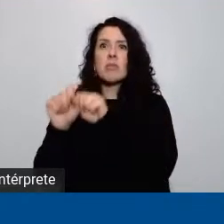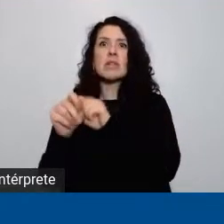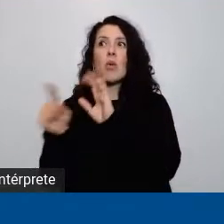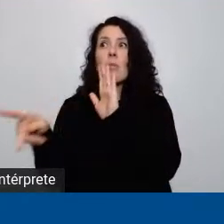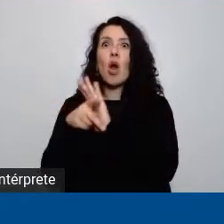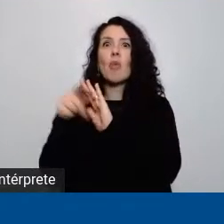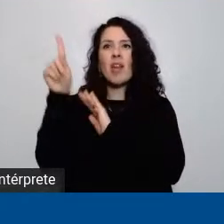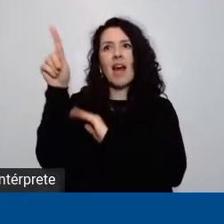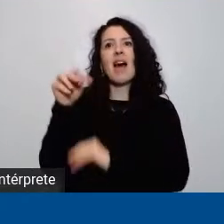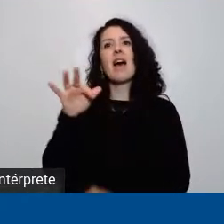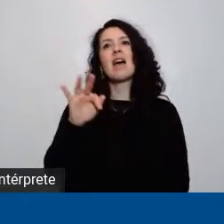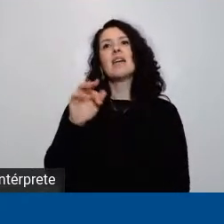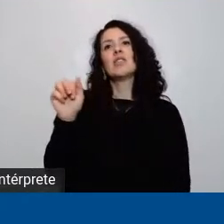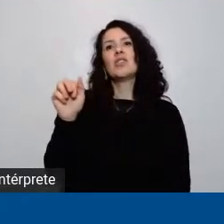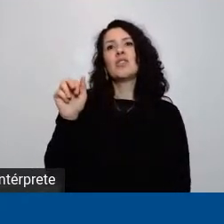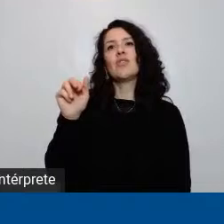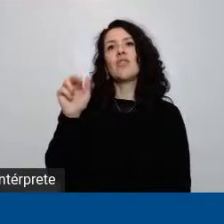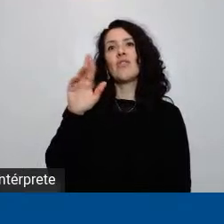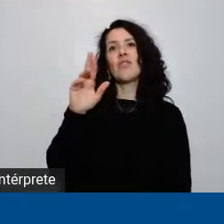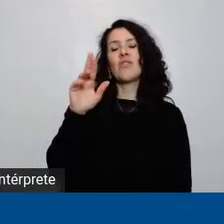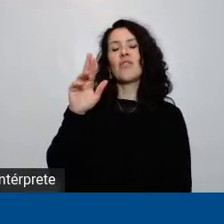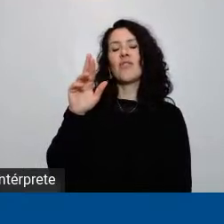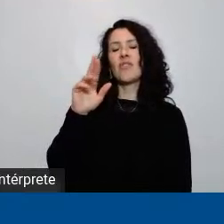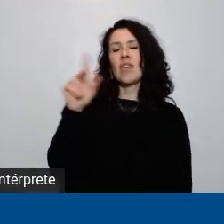E então você tem também